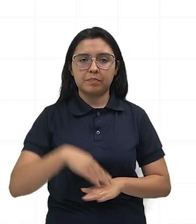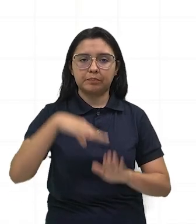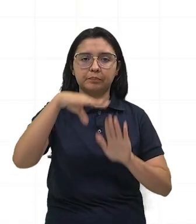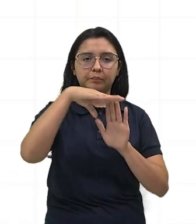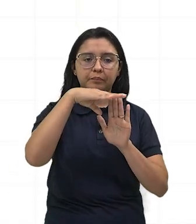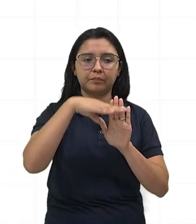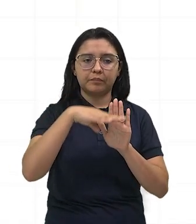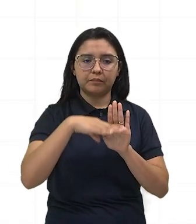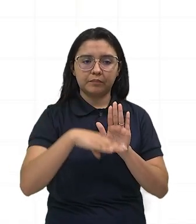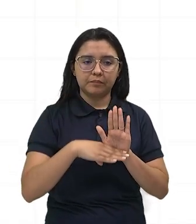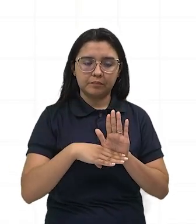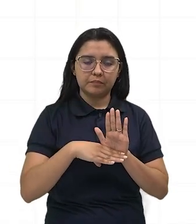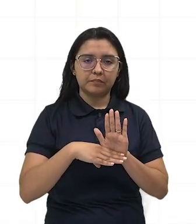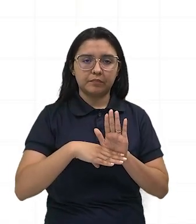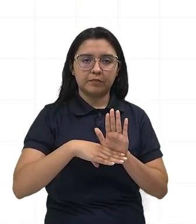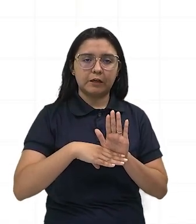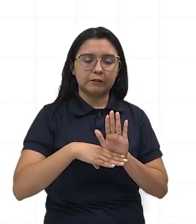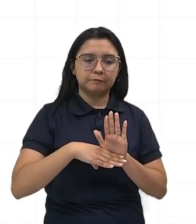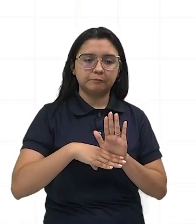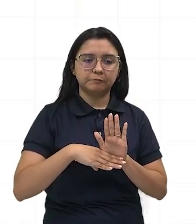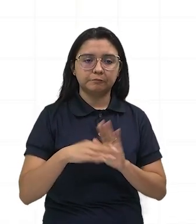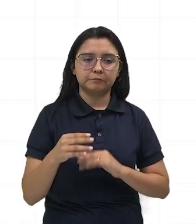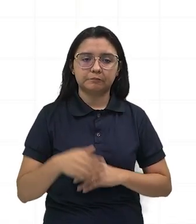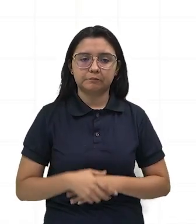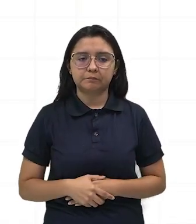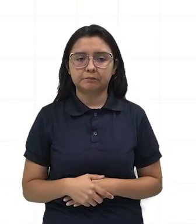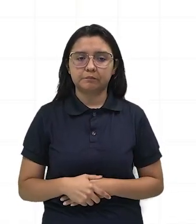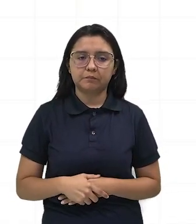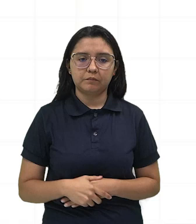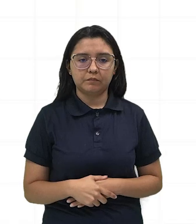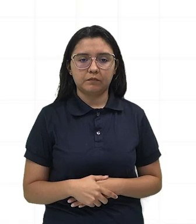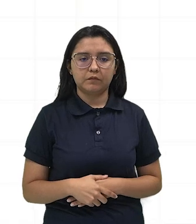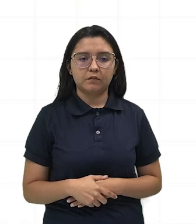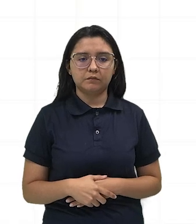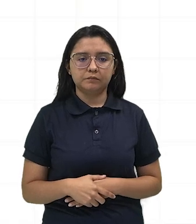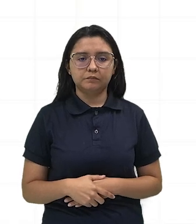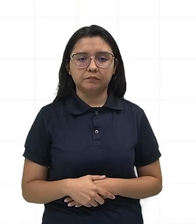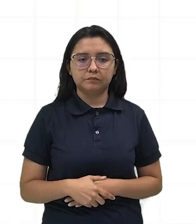é verticalmente. Ok? Ó.